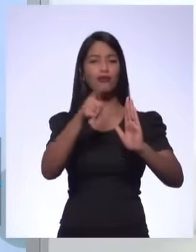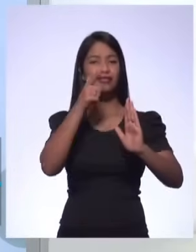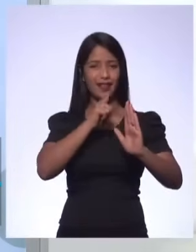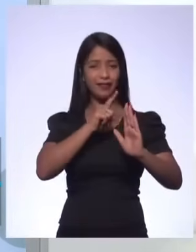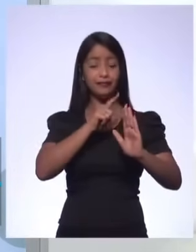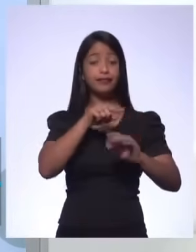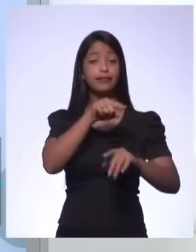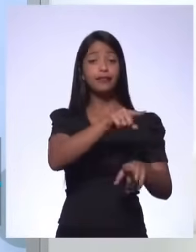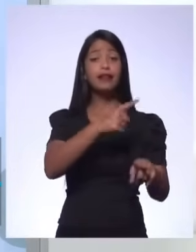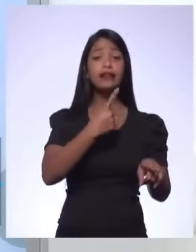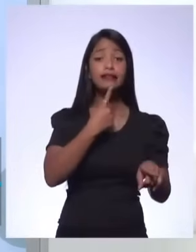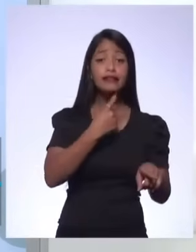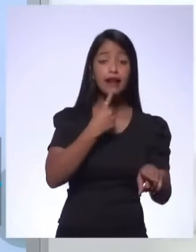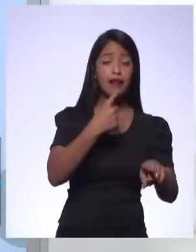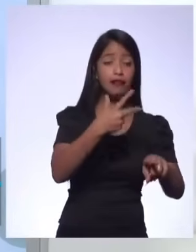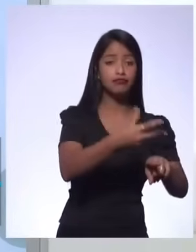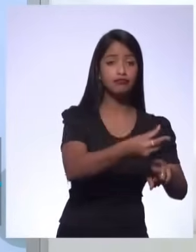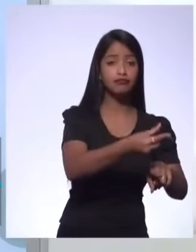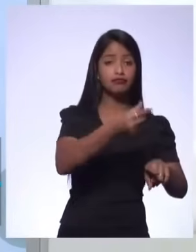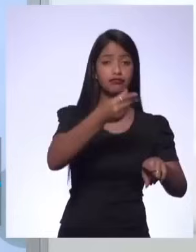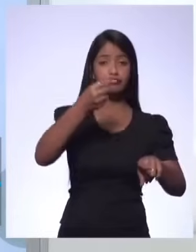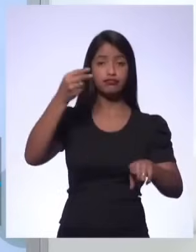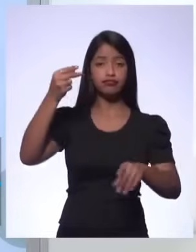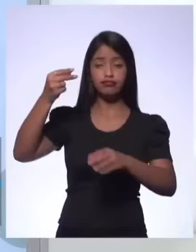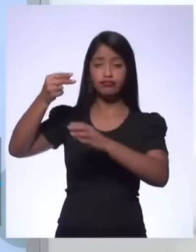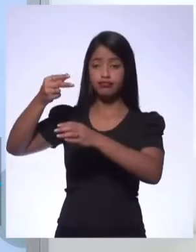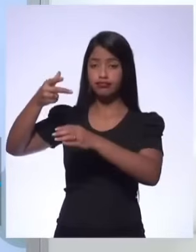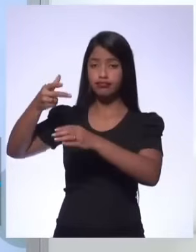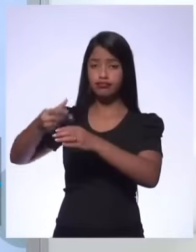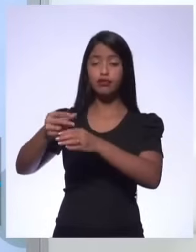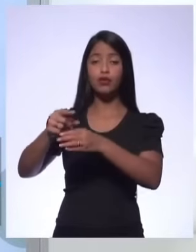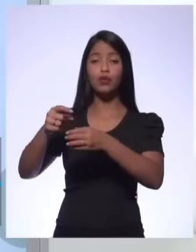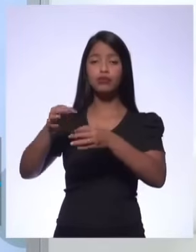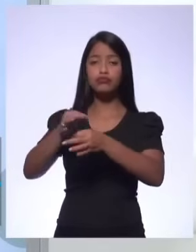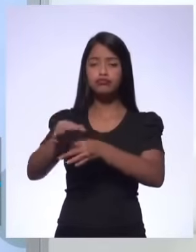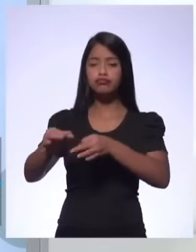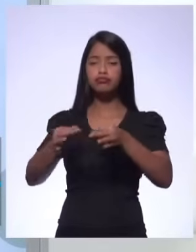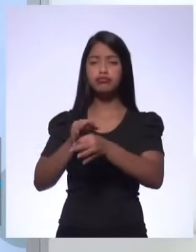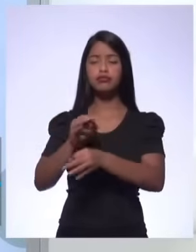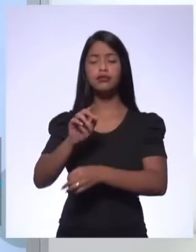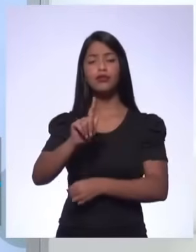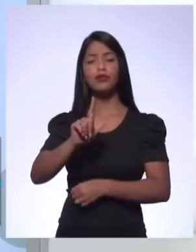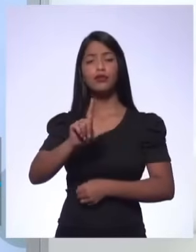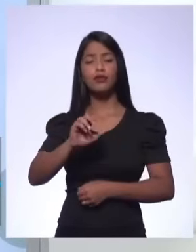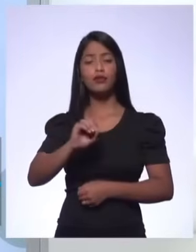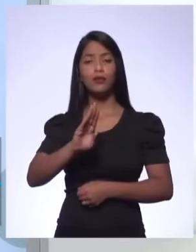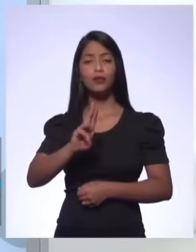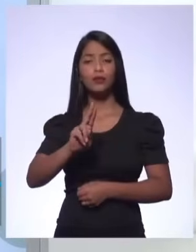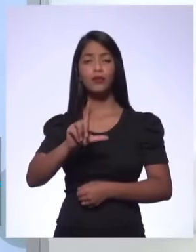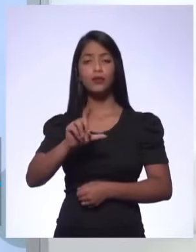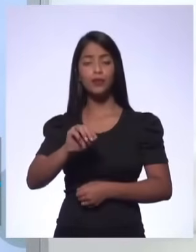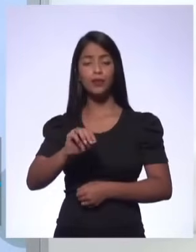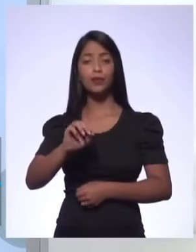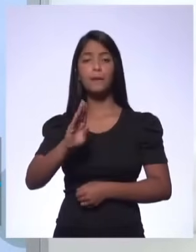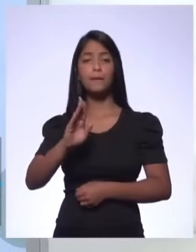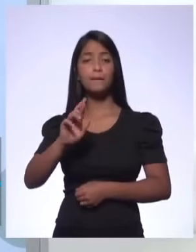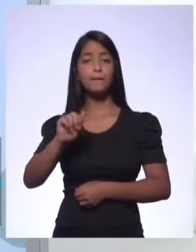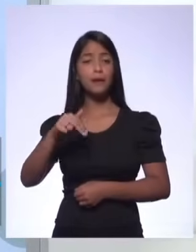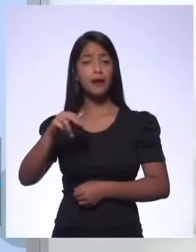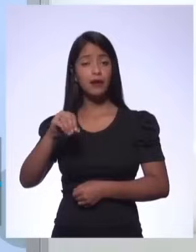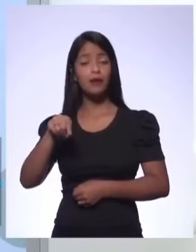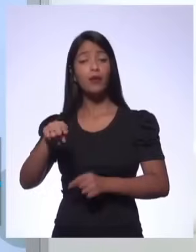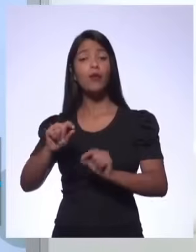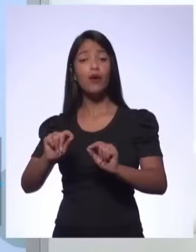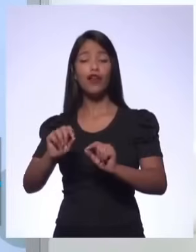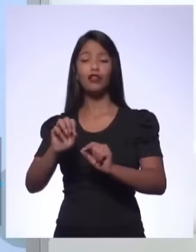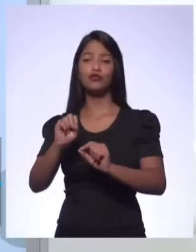só os glóbulos brancos. E isso é o soro, tá? O soro, ele nada mais do que a defesa